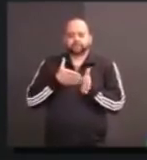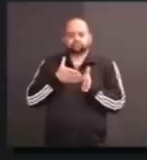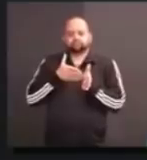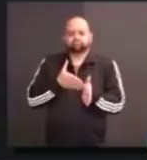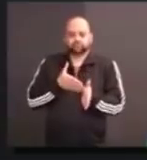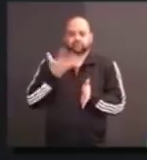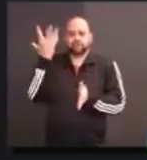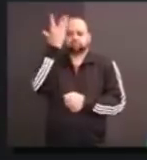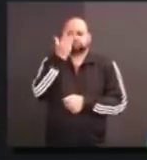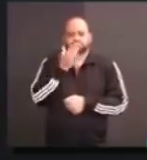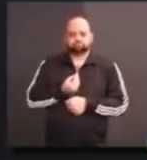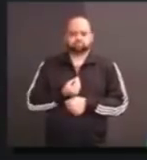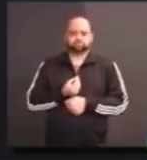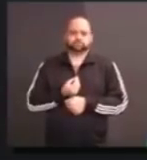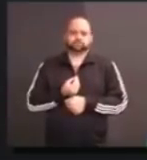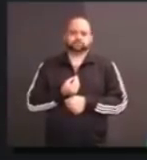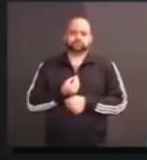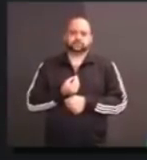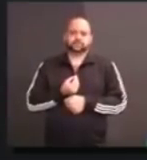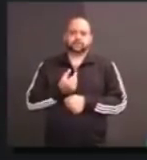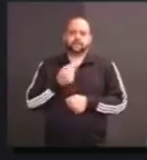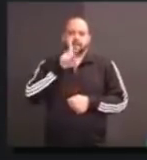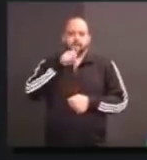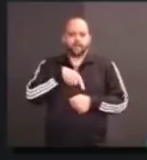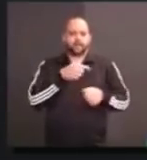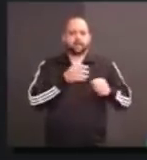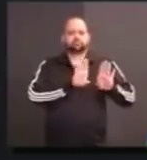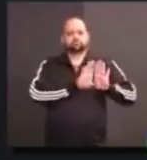espírita. É a porta larga.